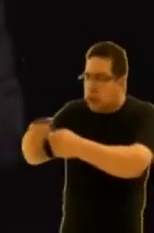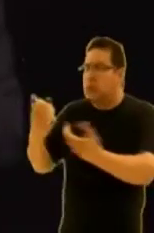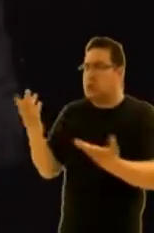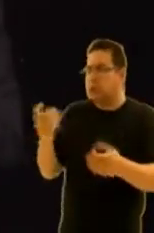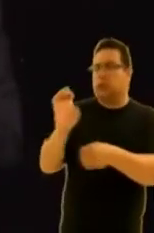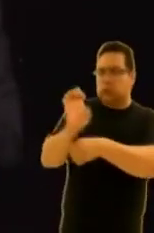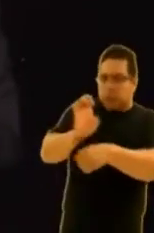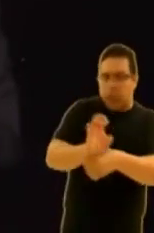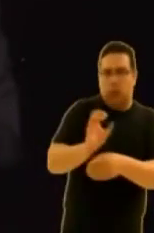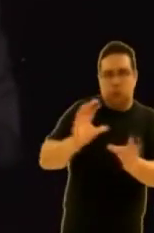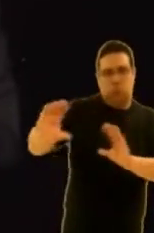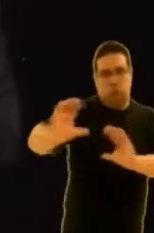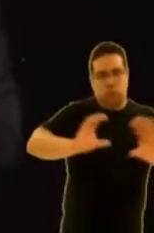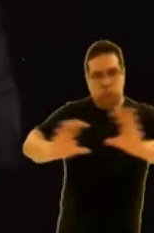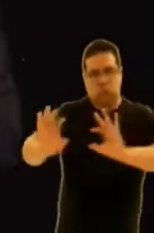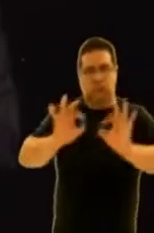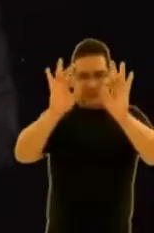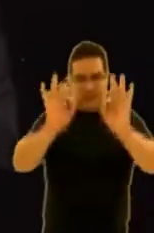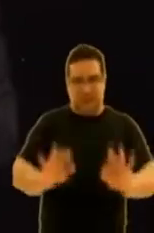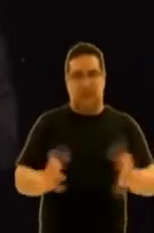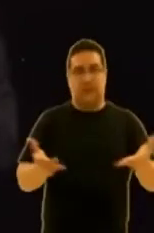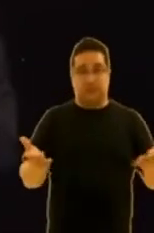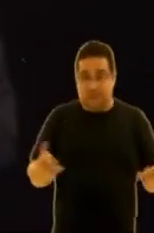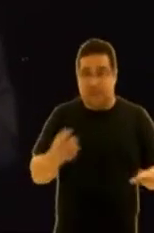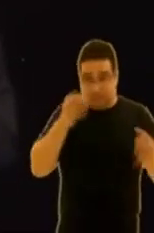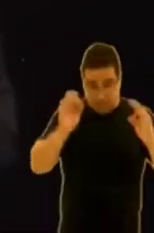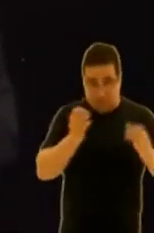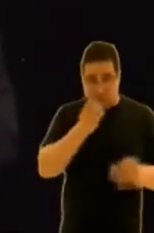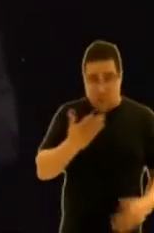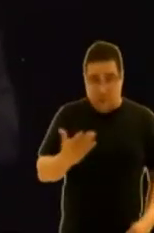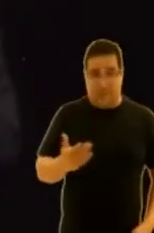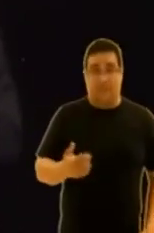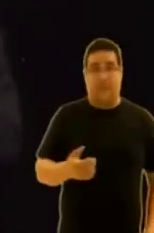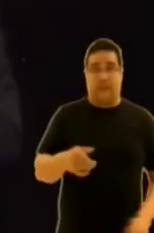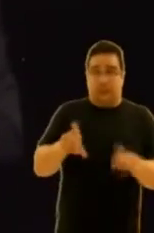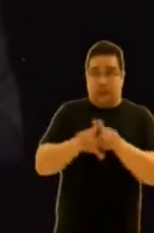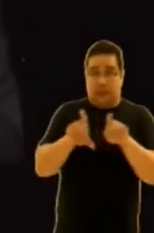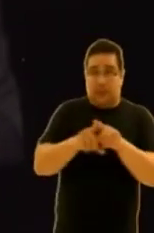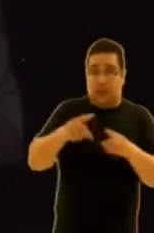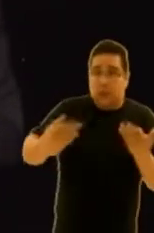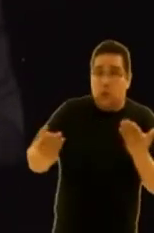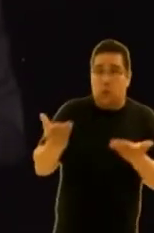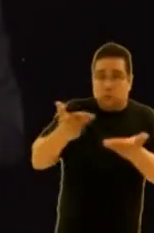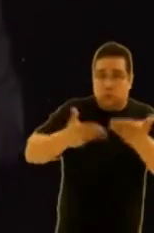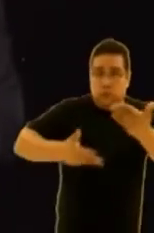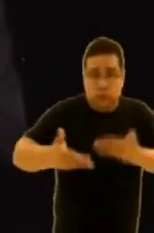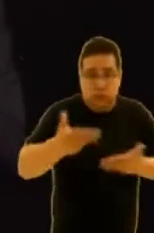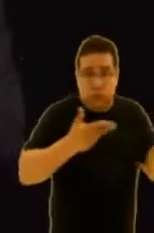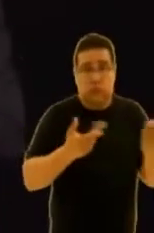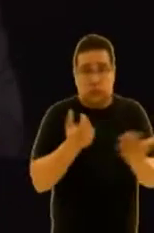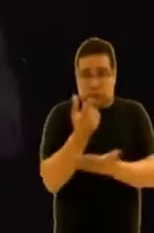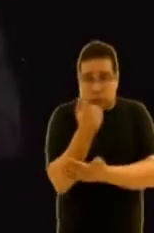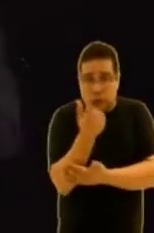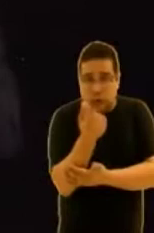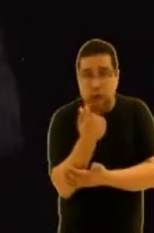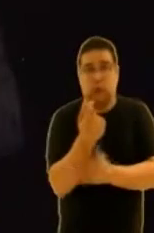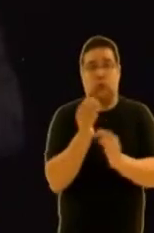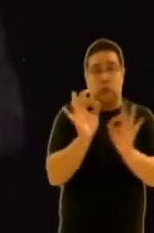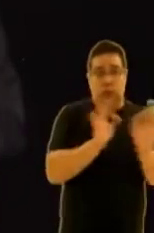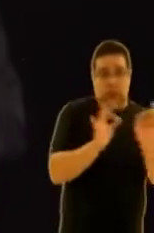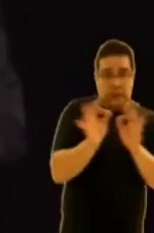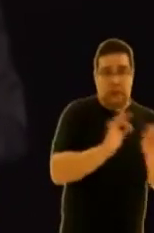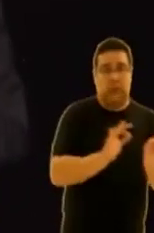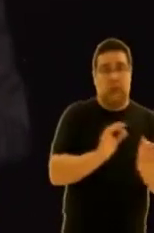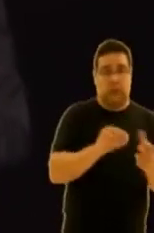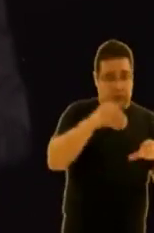a essa demanda constitucional. Bom, além das transferências constitucionais